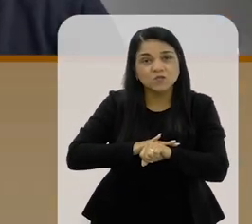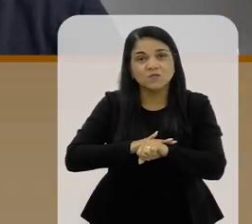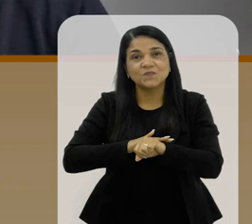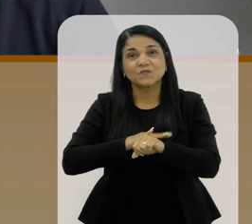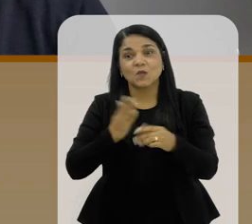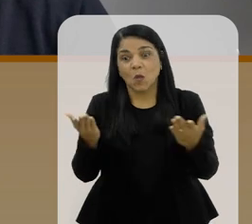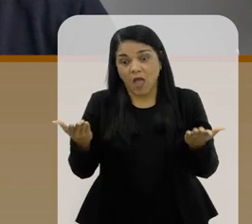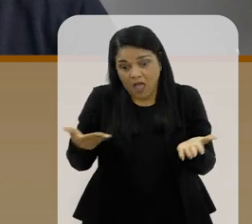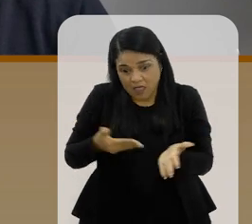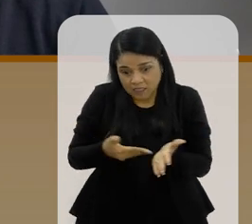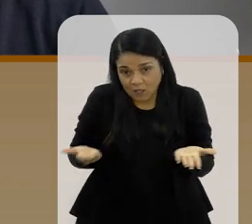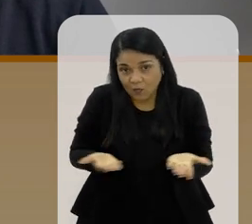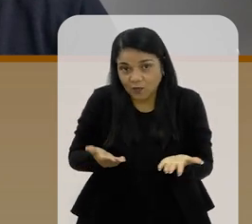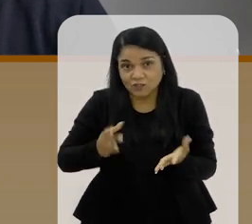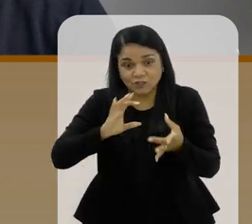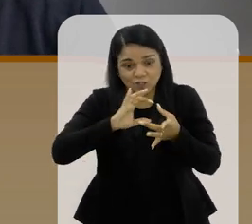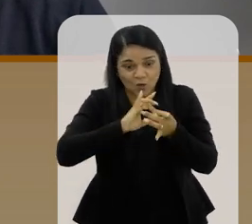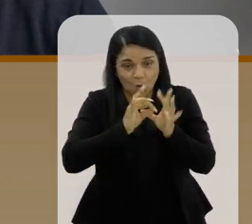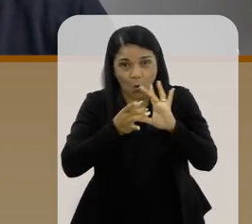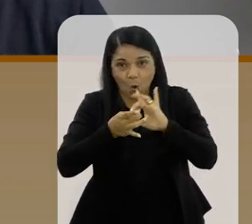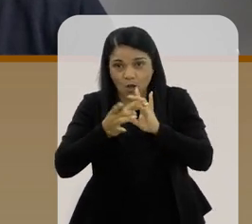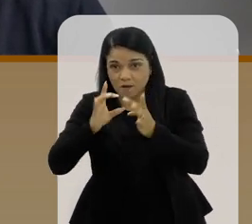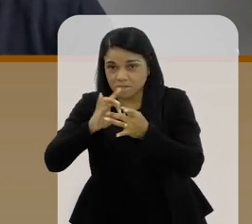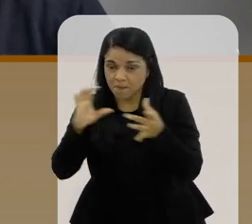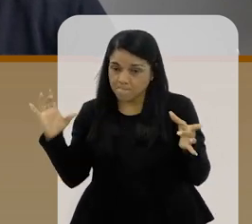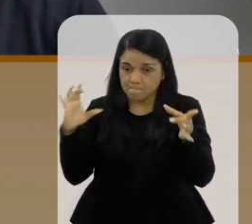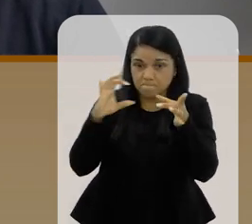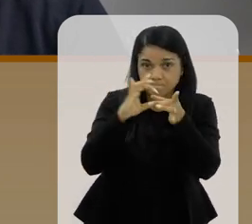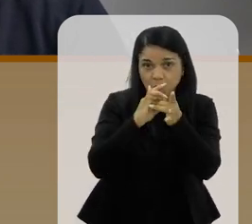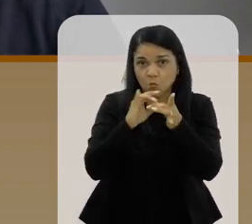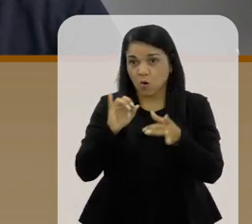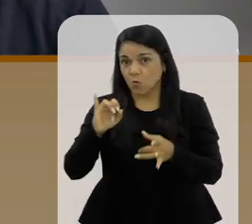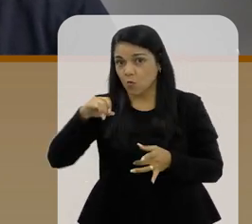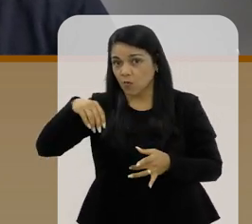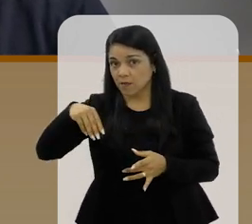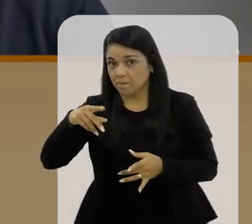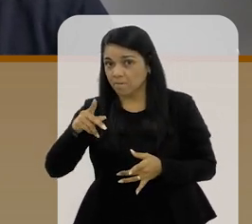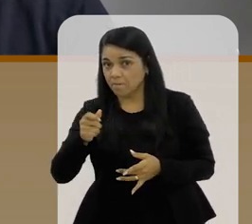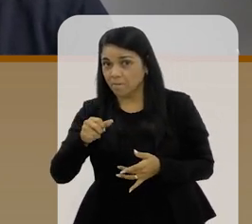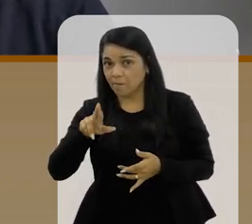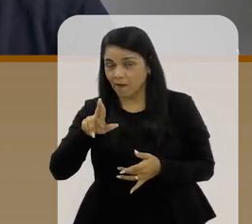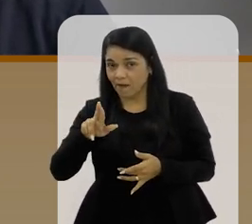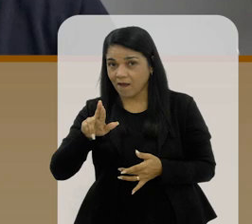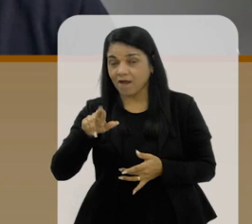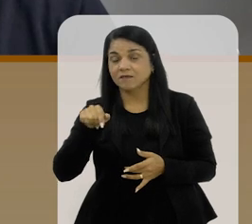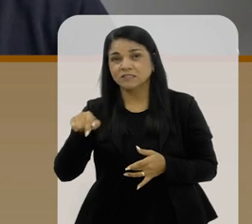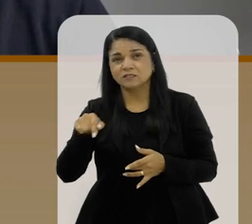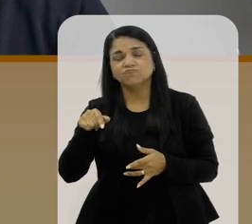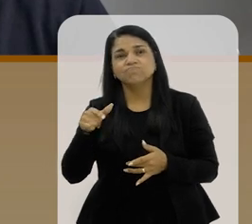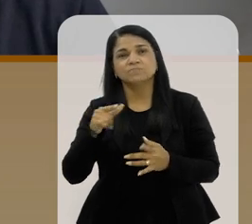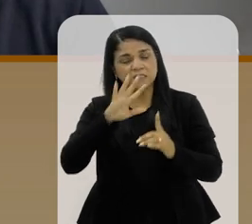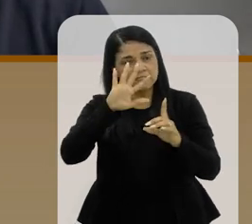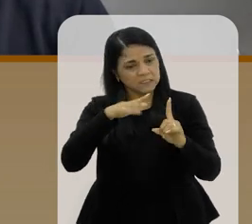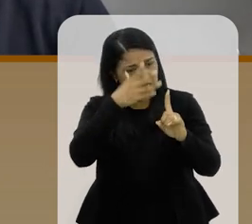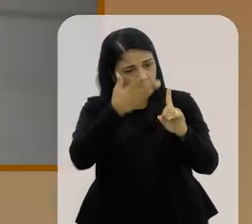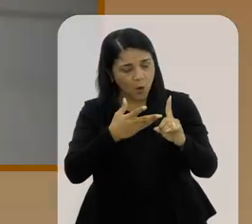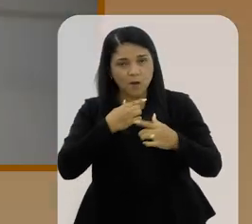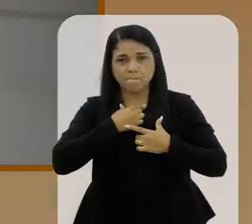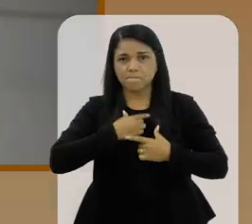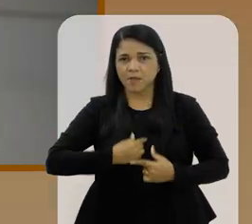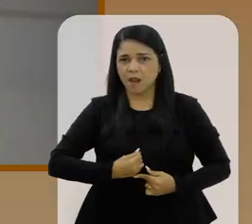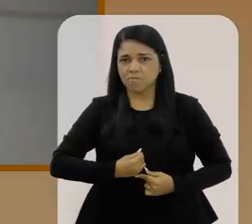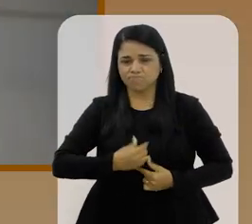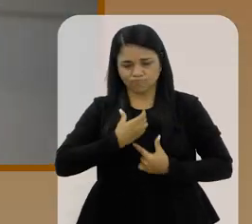como até hoje as Olimpíadas de Matemática são muito ligadas ao INPA, e devido a isso, através das cerimônias